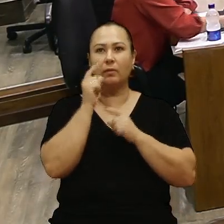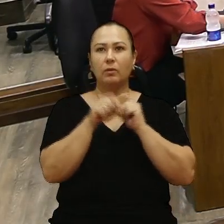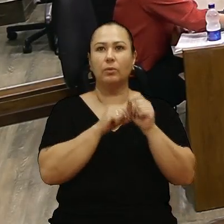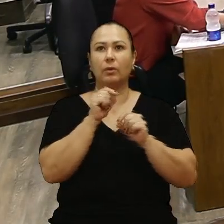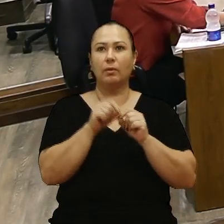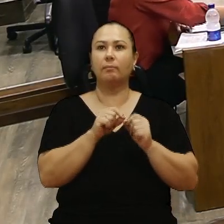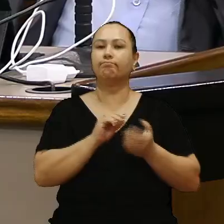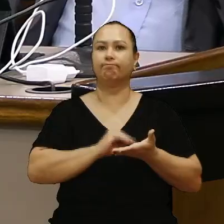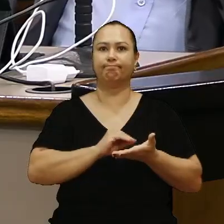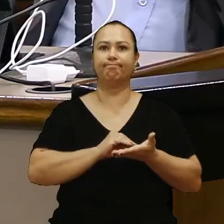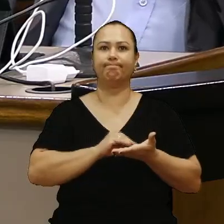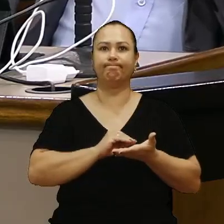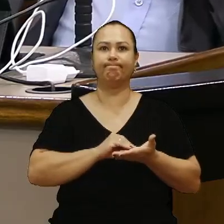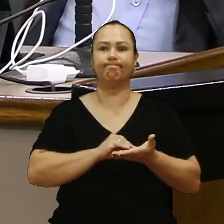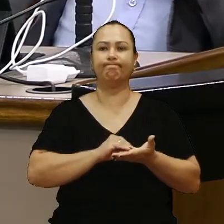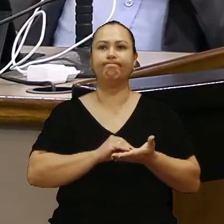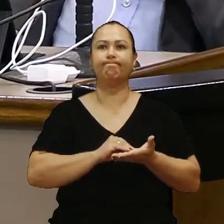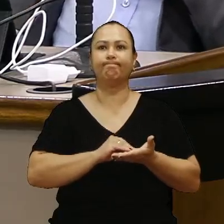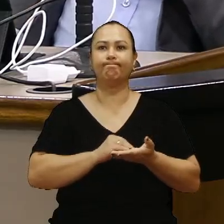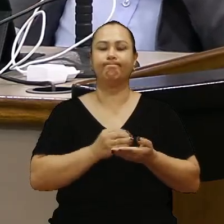falta de